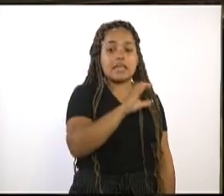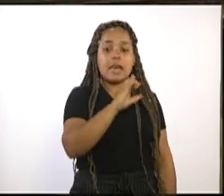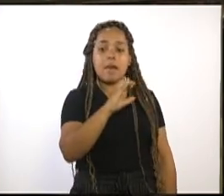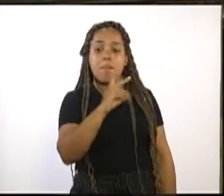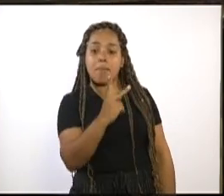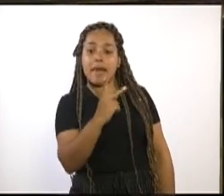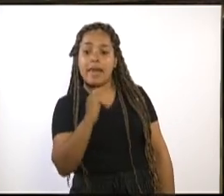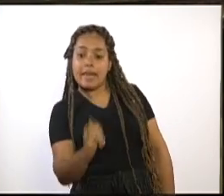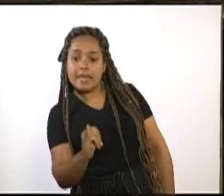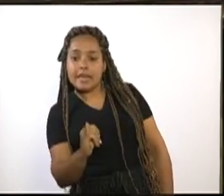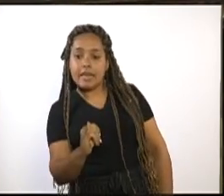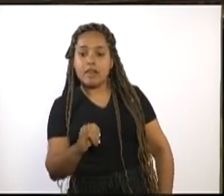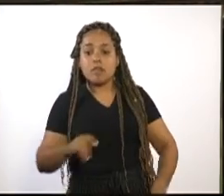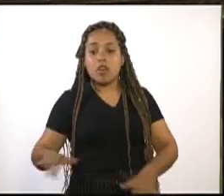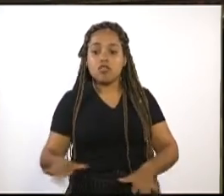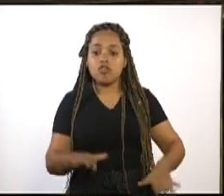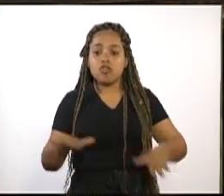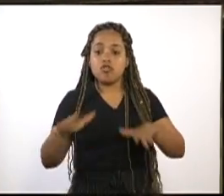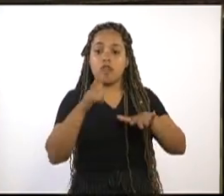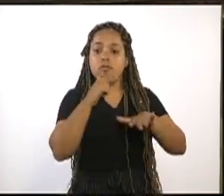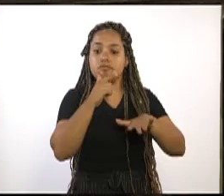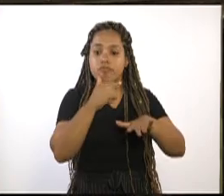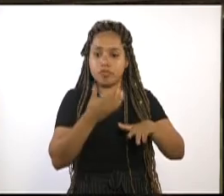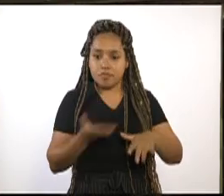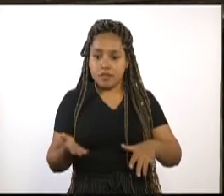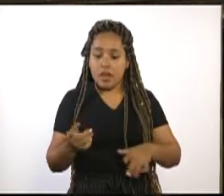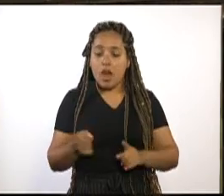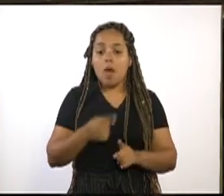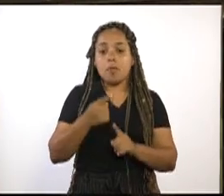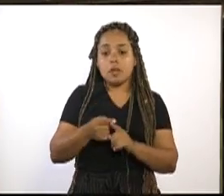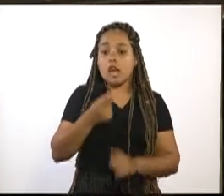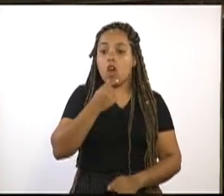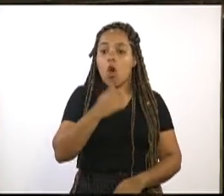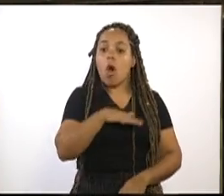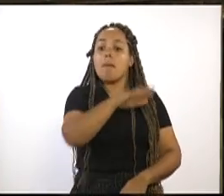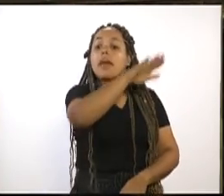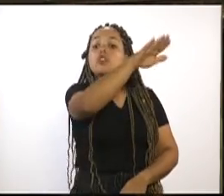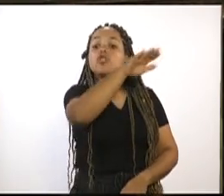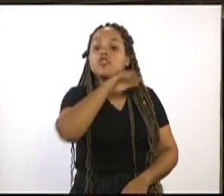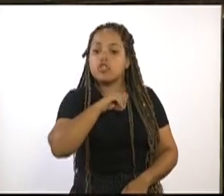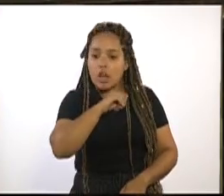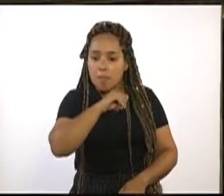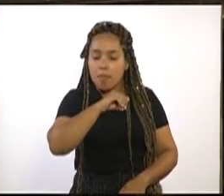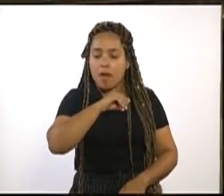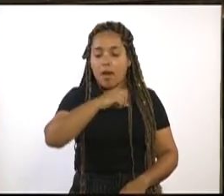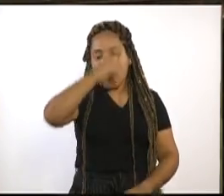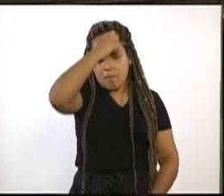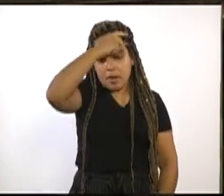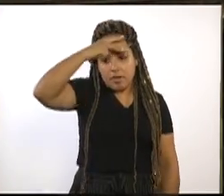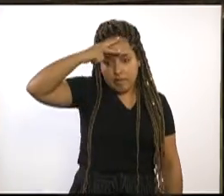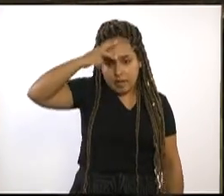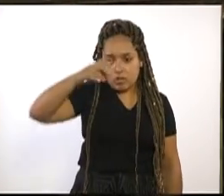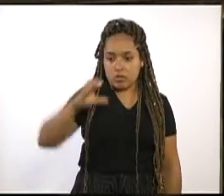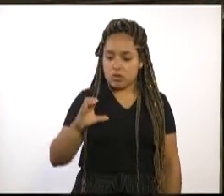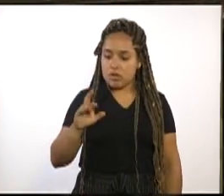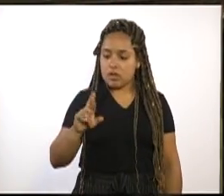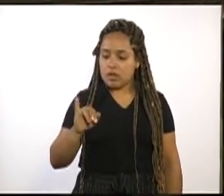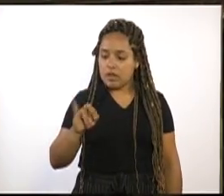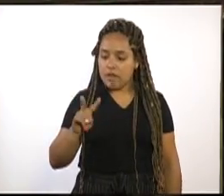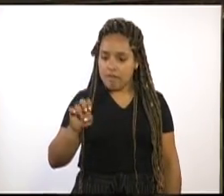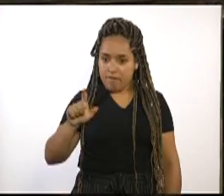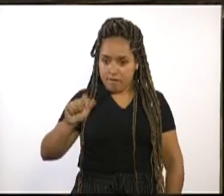figuras como o próprio prefeito Marcelo Crivella, o senhor Sebastião Bruno e o secretário Paulo